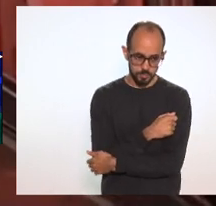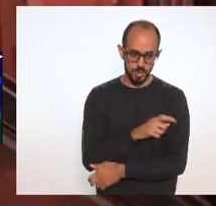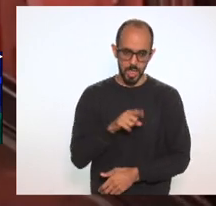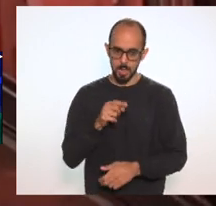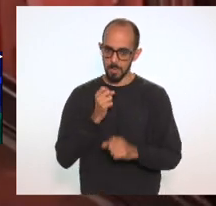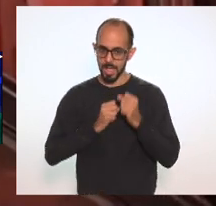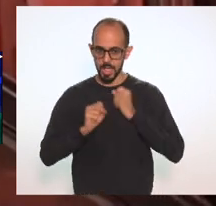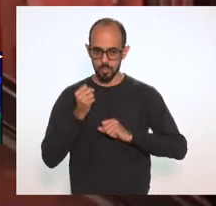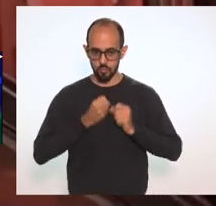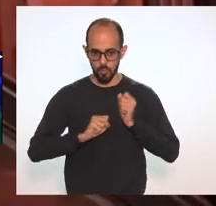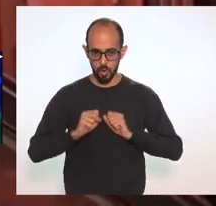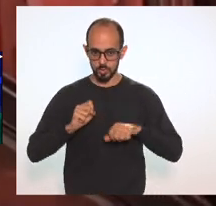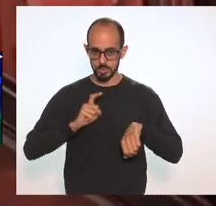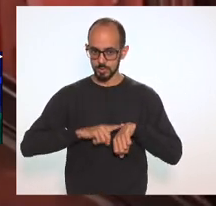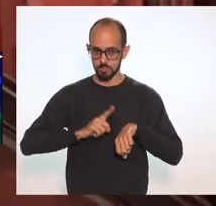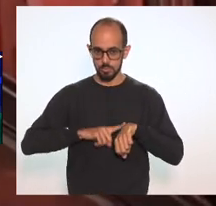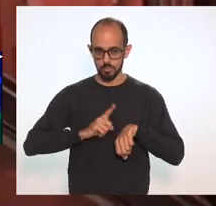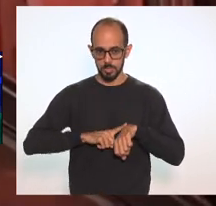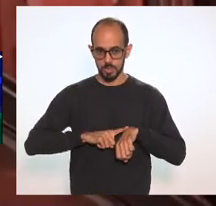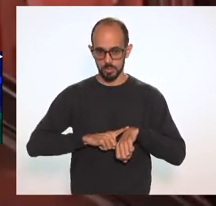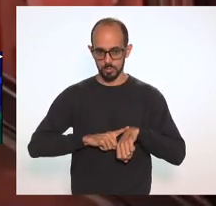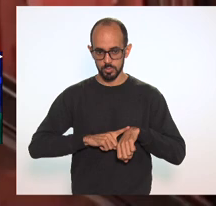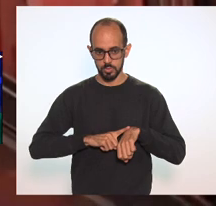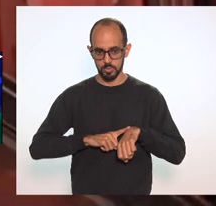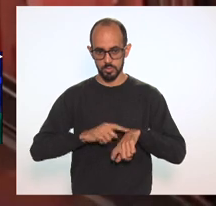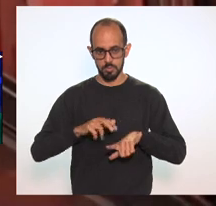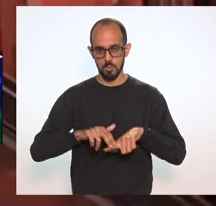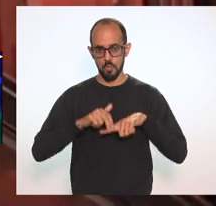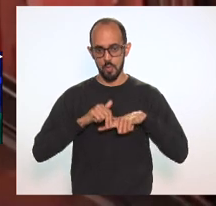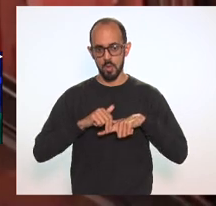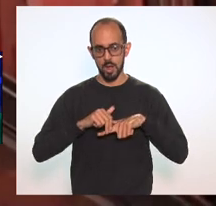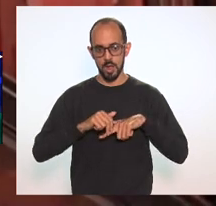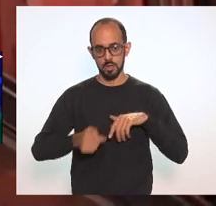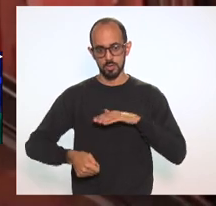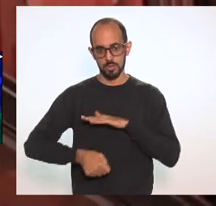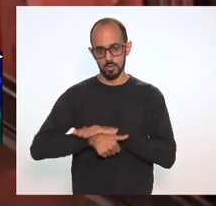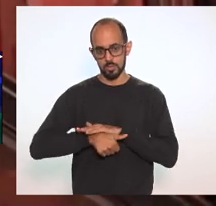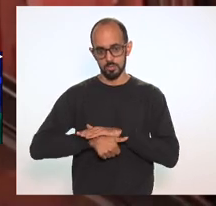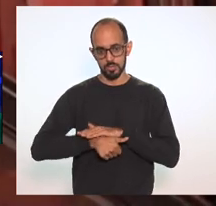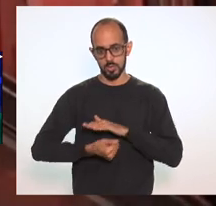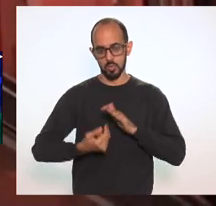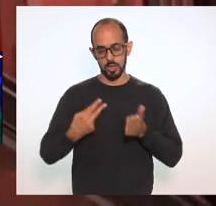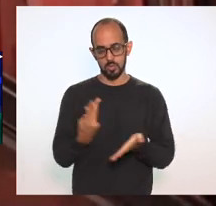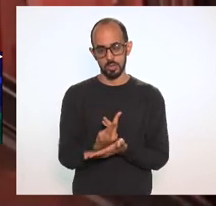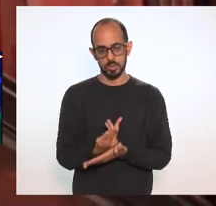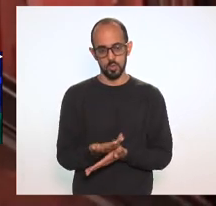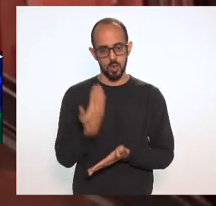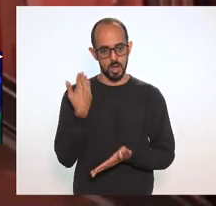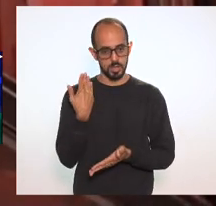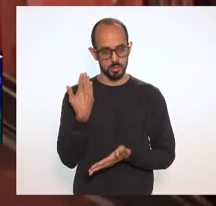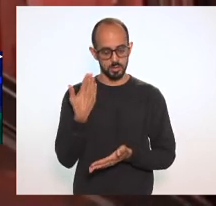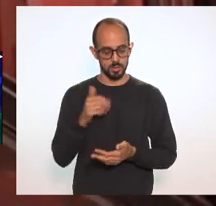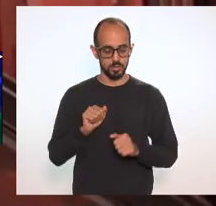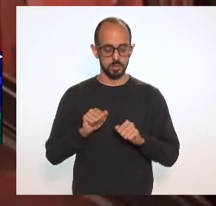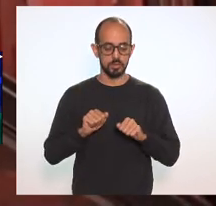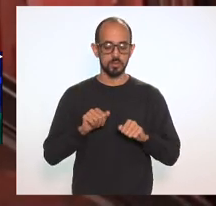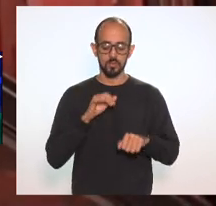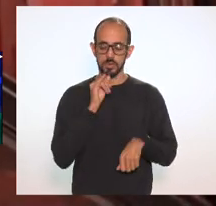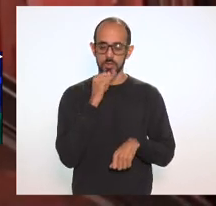revoltante a gente tá vivendo isso nesse momento por conta da corrupção que vivemos lá atrás infelizmente